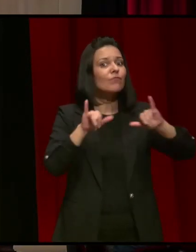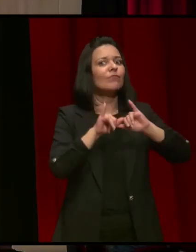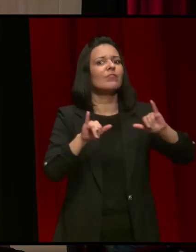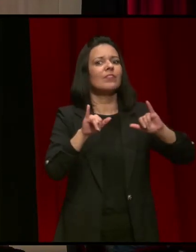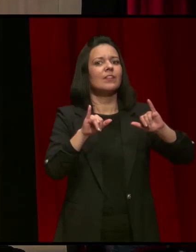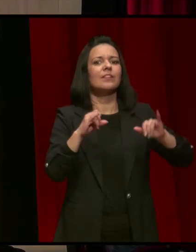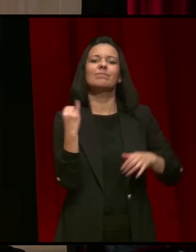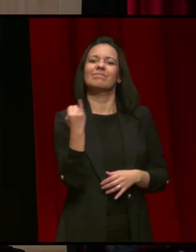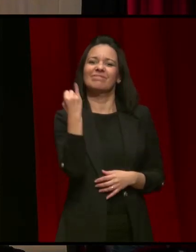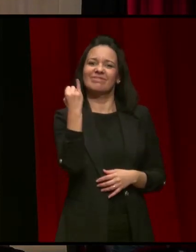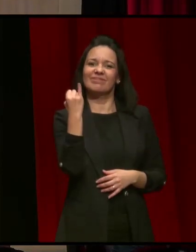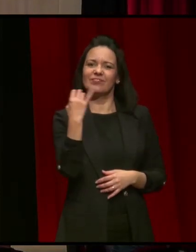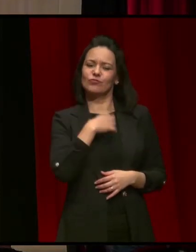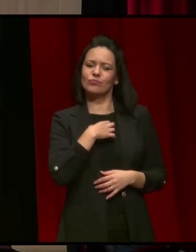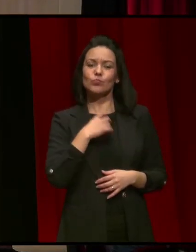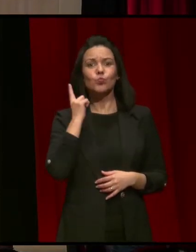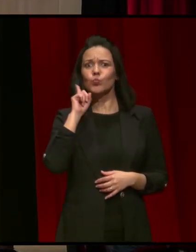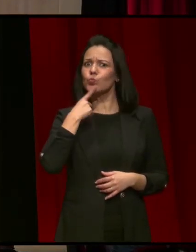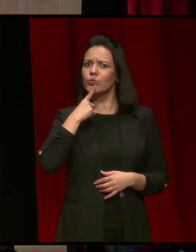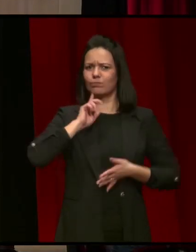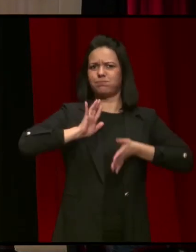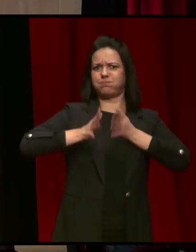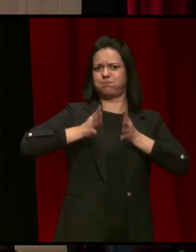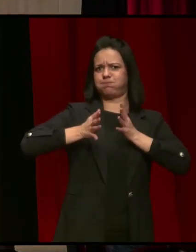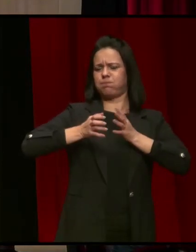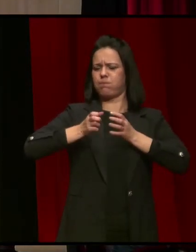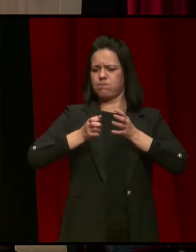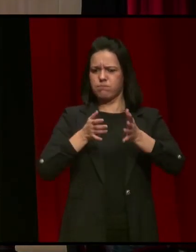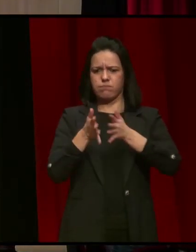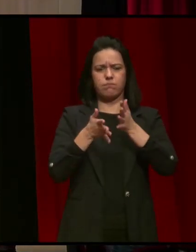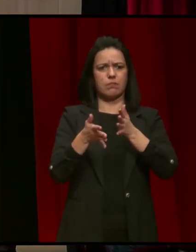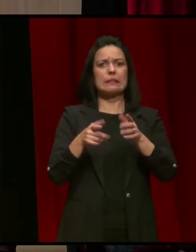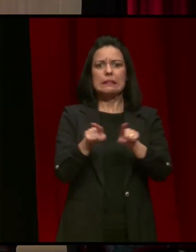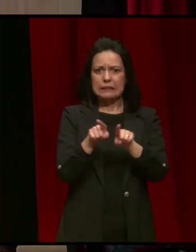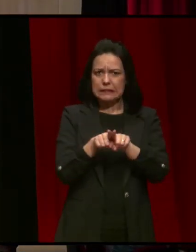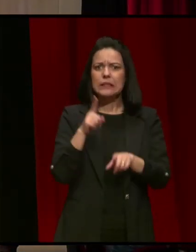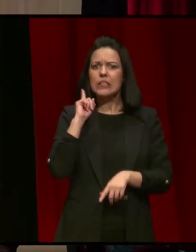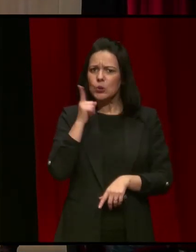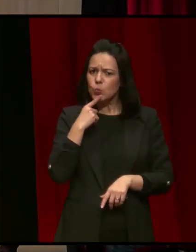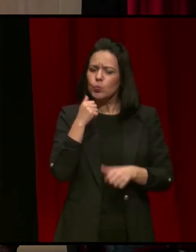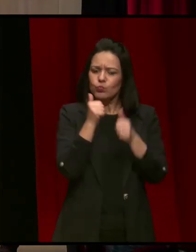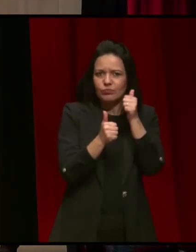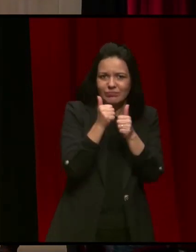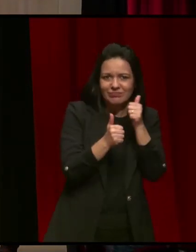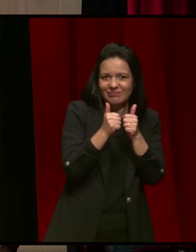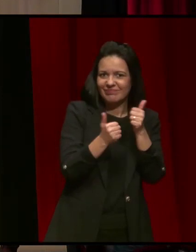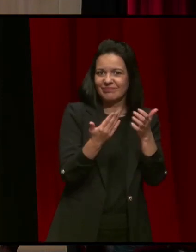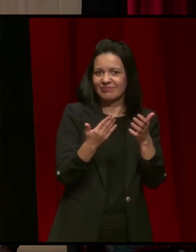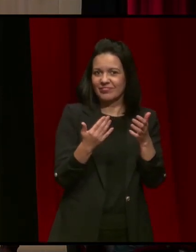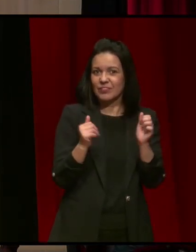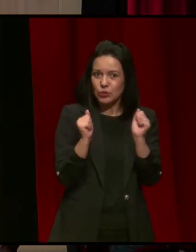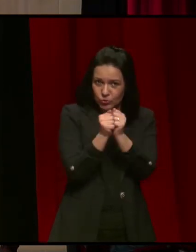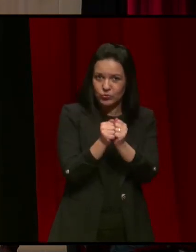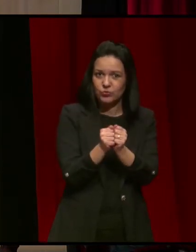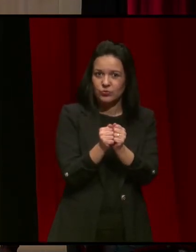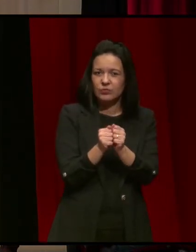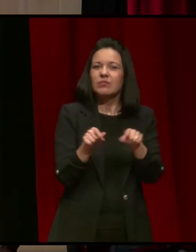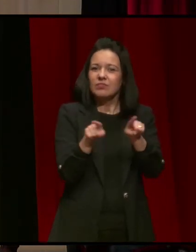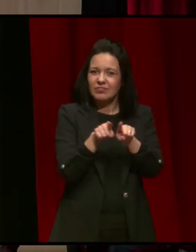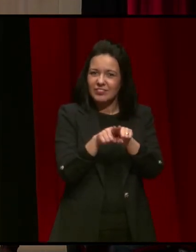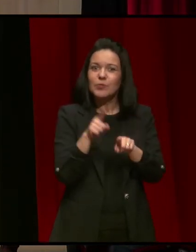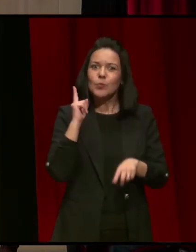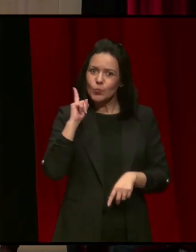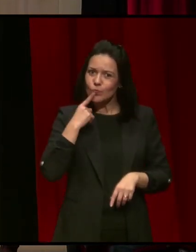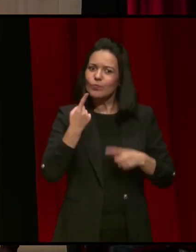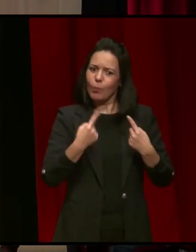povo que fala aquela língua. Vive com surdos. Vai jogar bola. O surdo adora jogar bola. Eu falei para uma pessoa aqui hoje, surdo gosta de música, sabia?